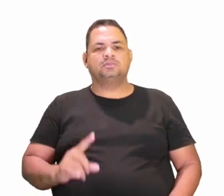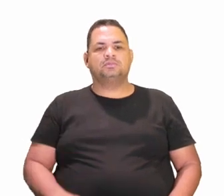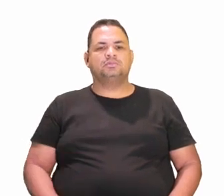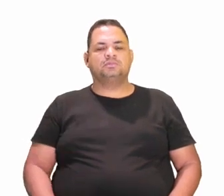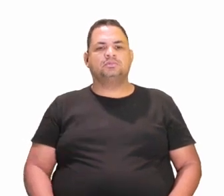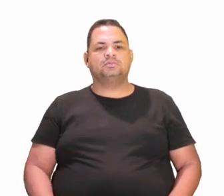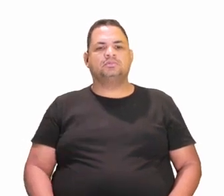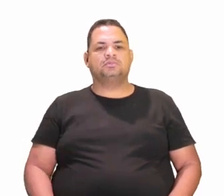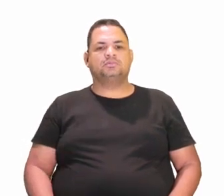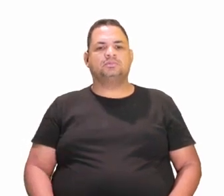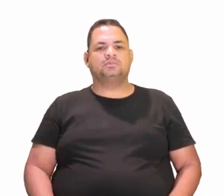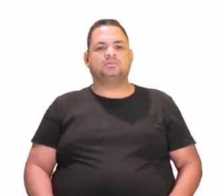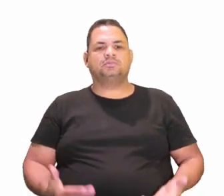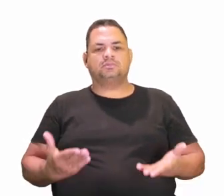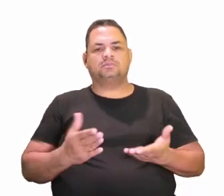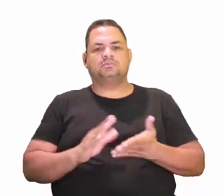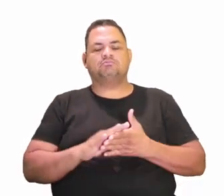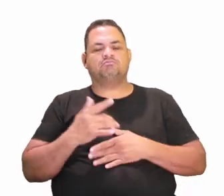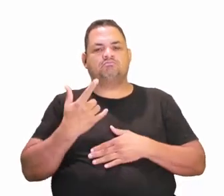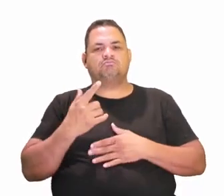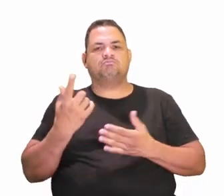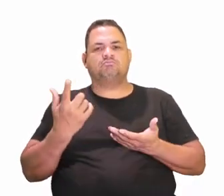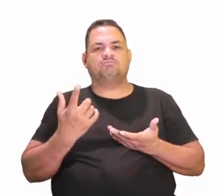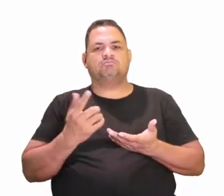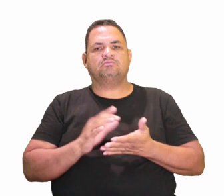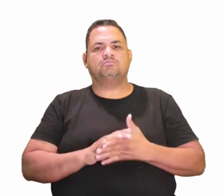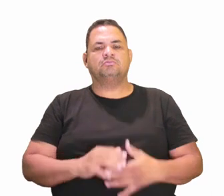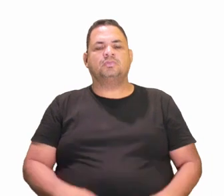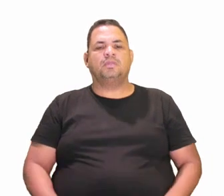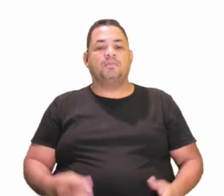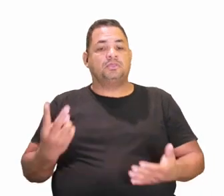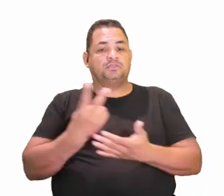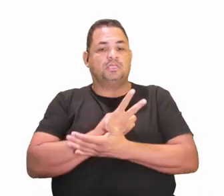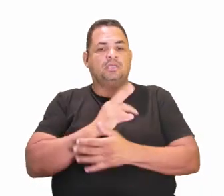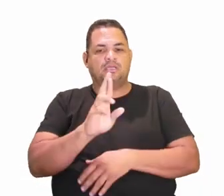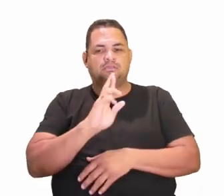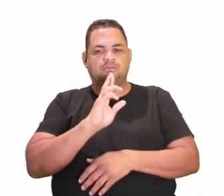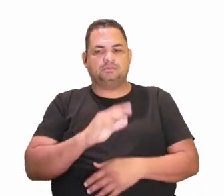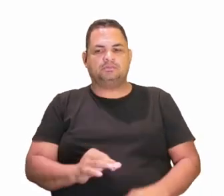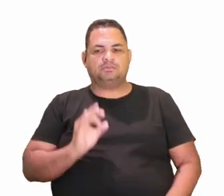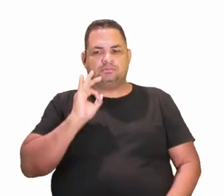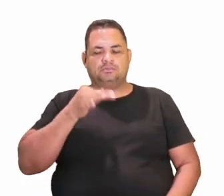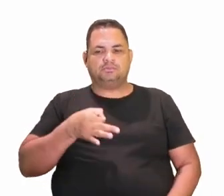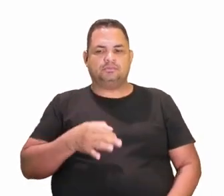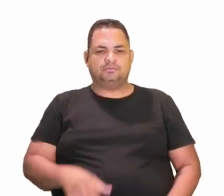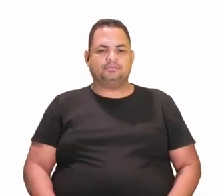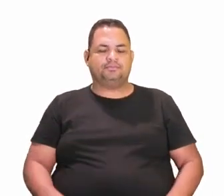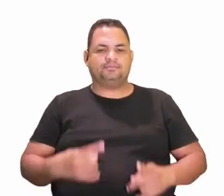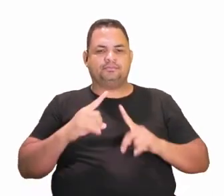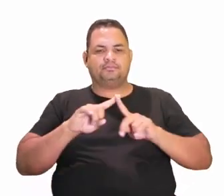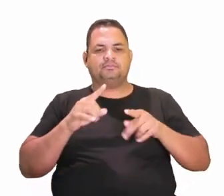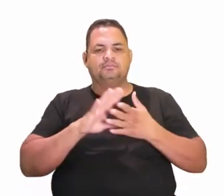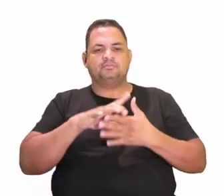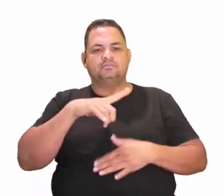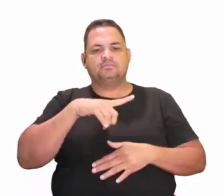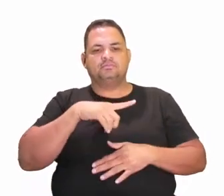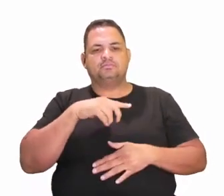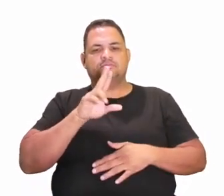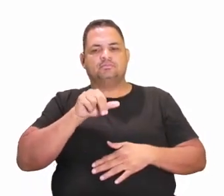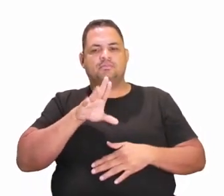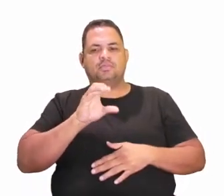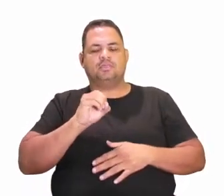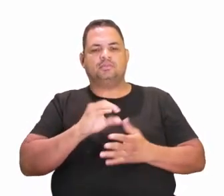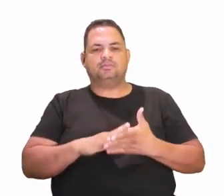Kwanzaa é comemorado no Brasil, ela não seria a minha resposta incorreta, certo? Mas por ter esse não, olha, eu quase caí